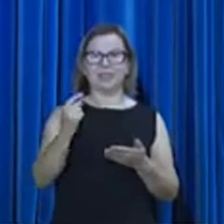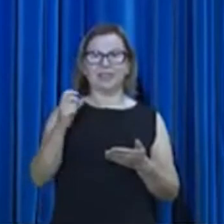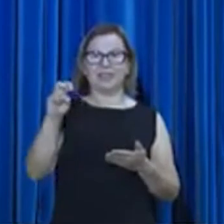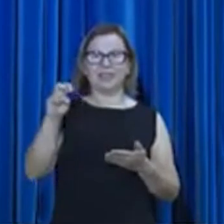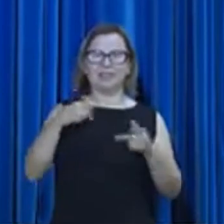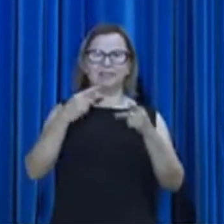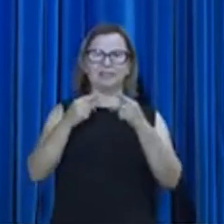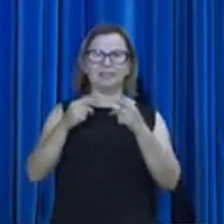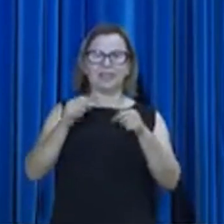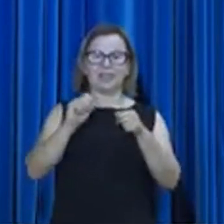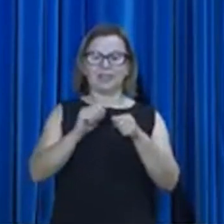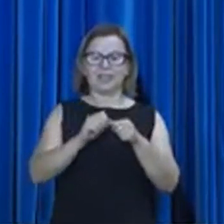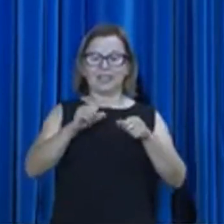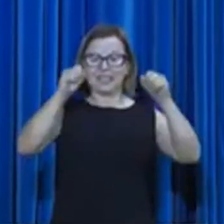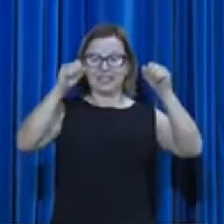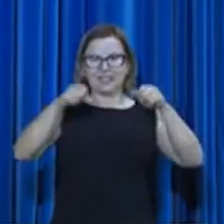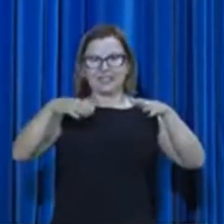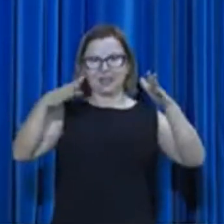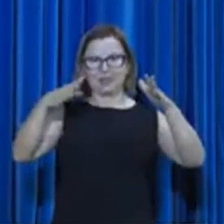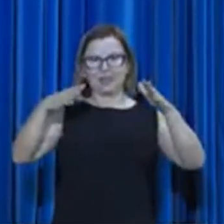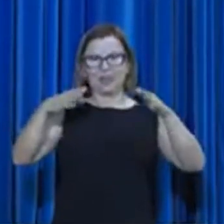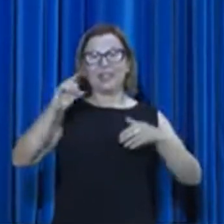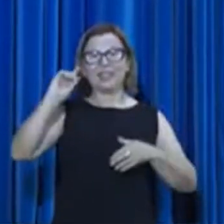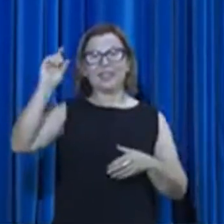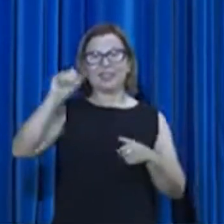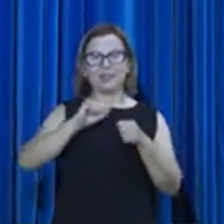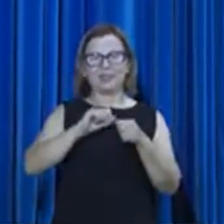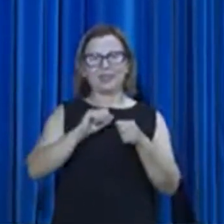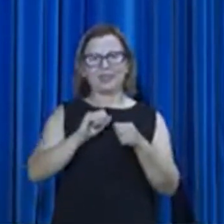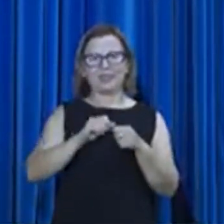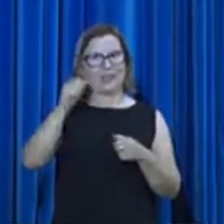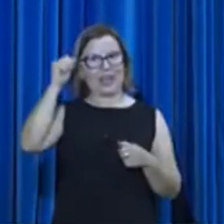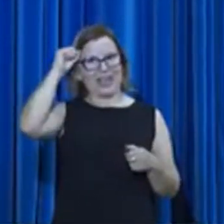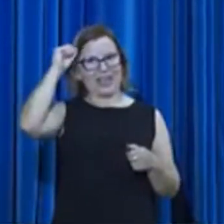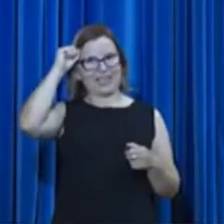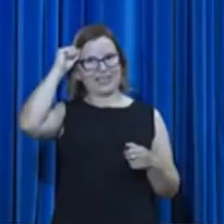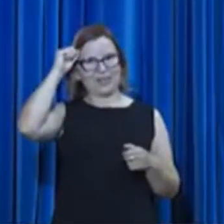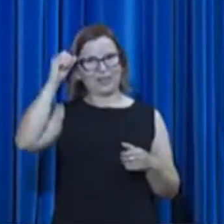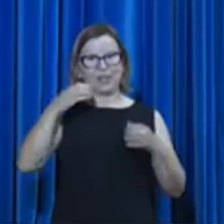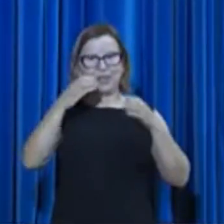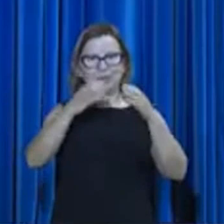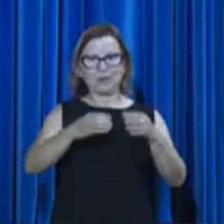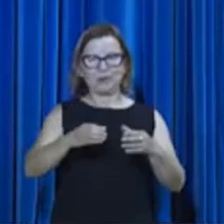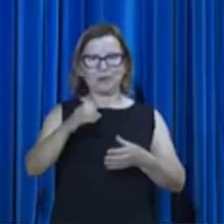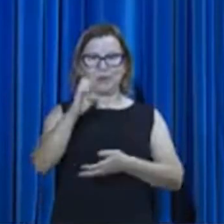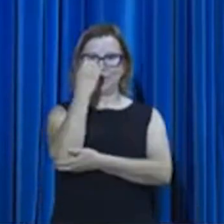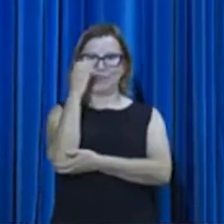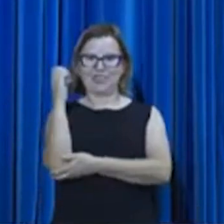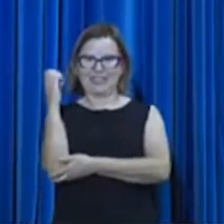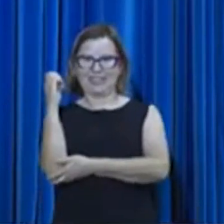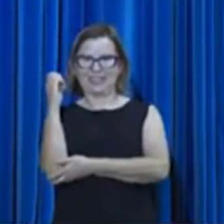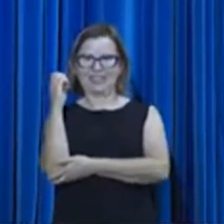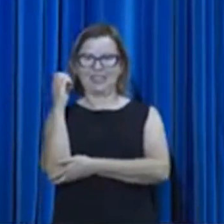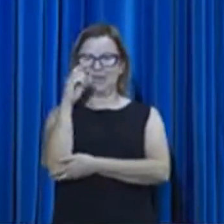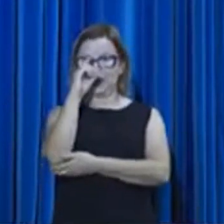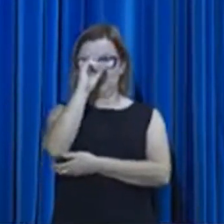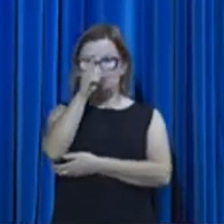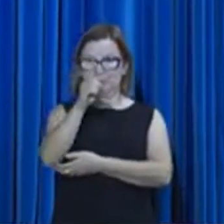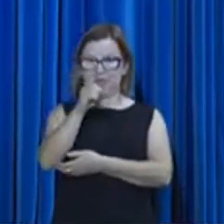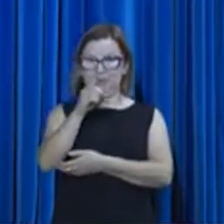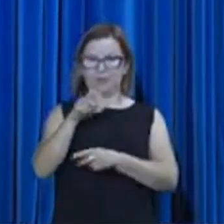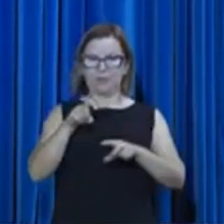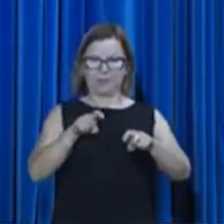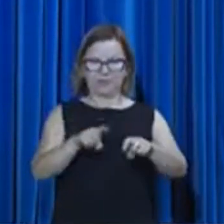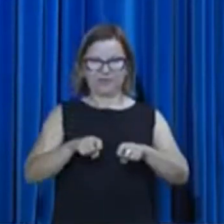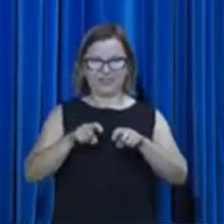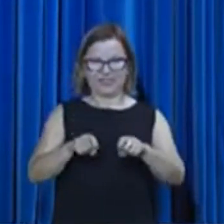criar o homem, Deus colocou-o no jardim do Éden e deu-lhe a ordem de cultivá-lo e guardá-lo.